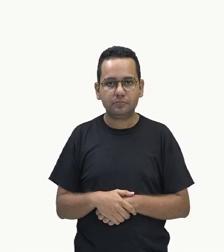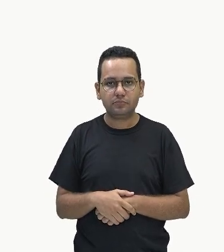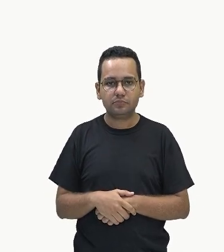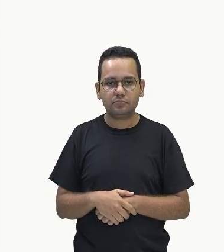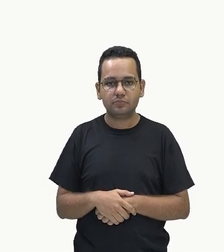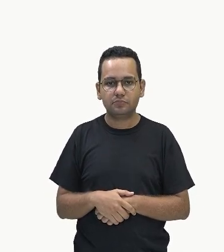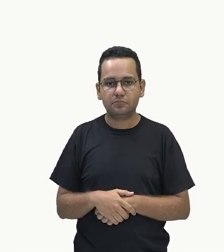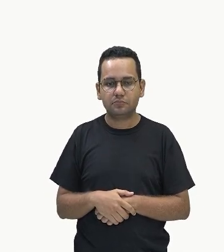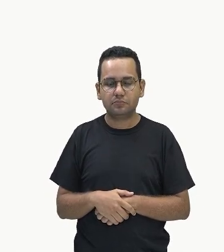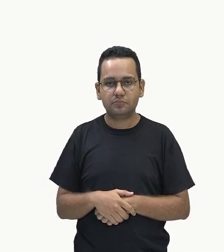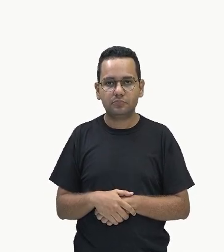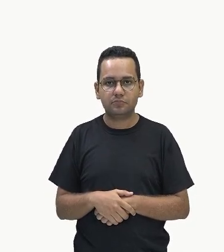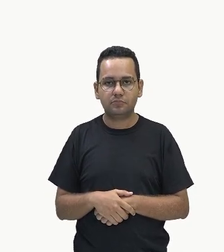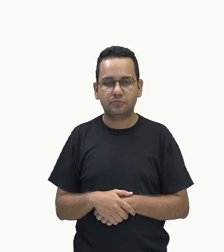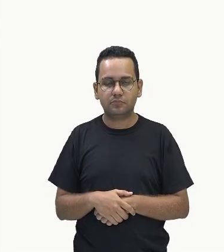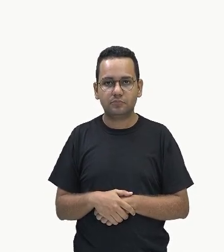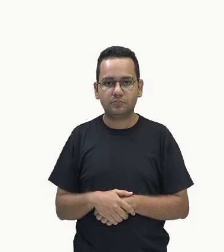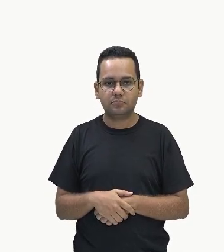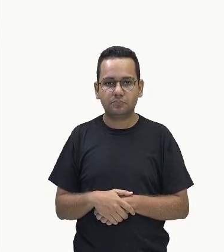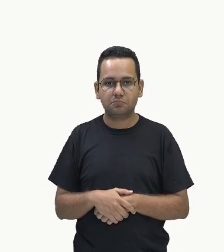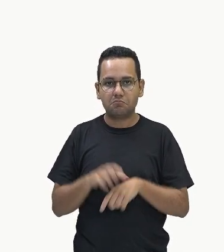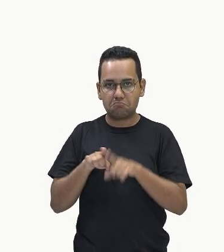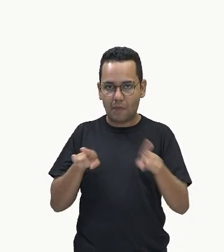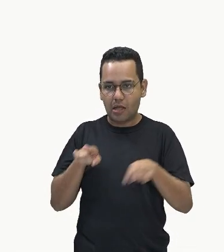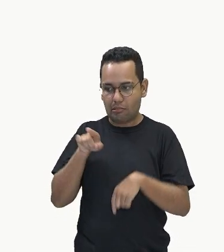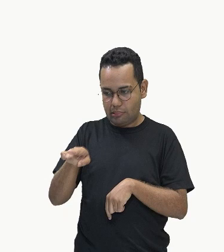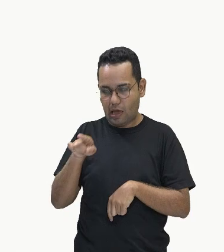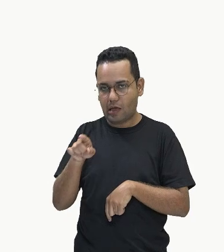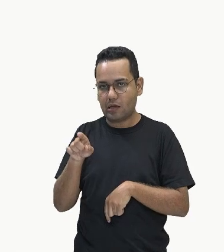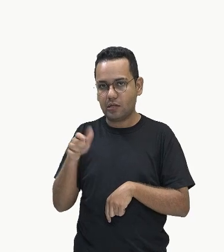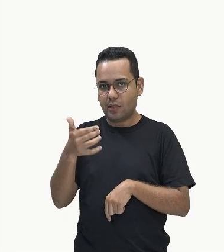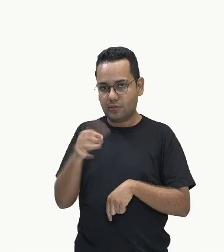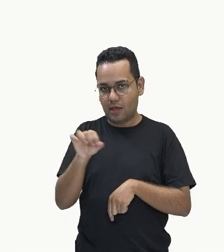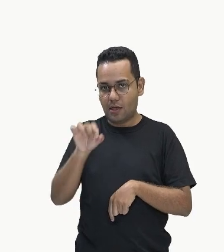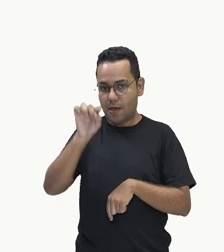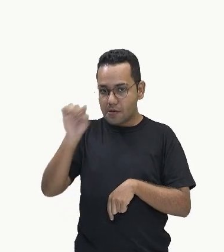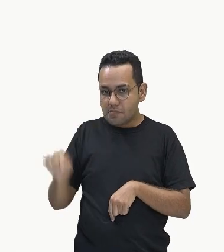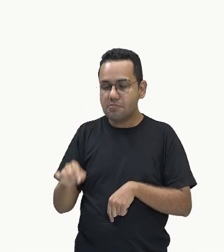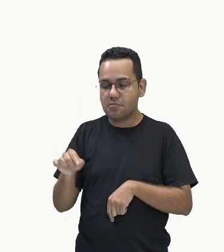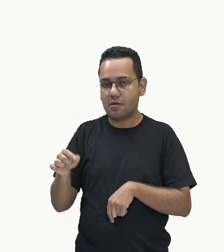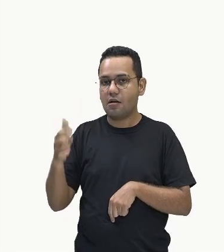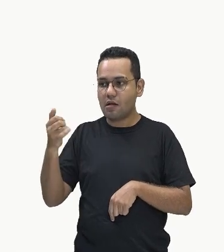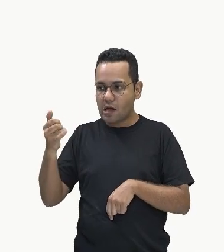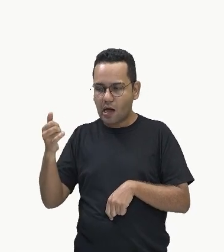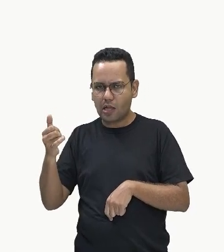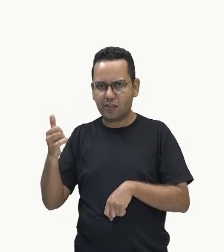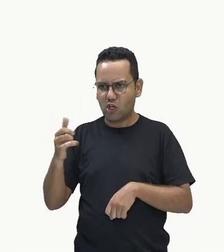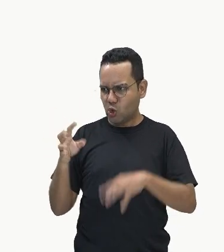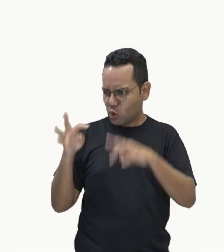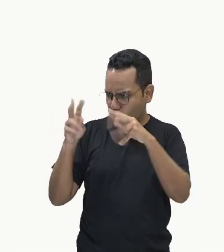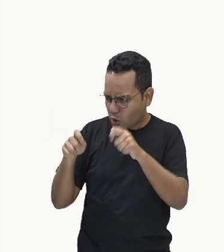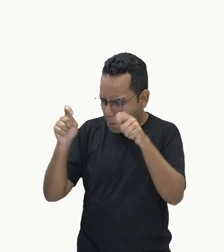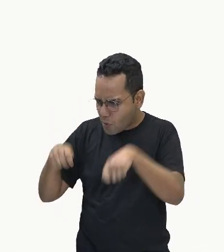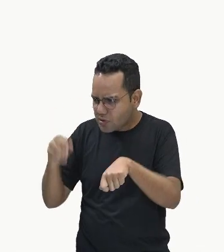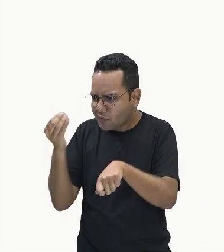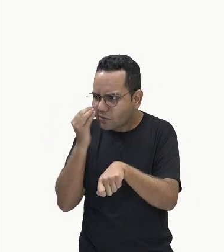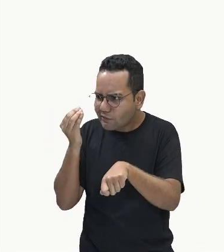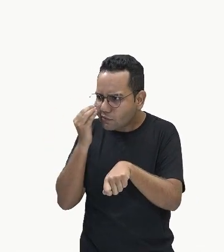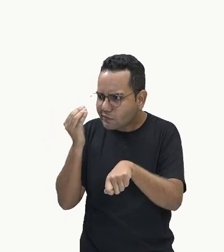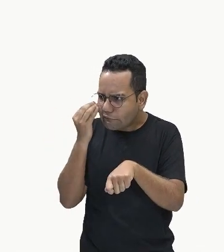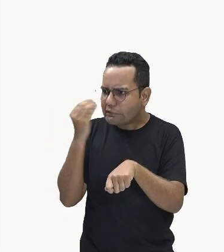verificar, certo? Se elas estão com defeito? Não. Dessas 10 mil, eu vou tirar apenas